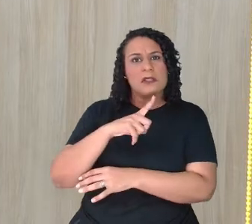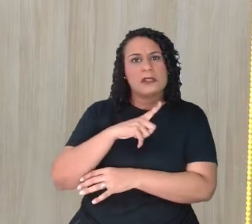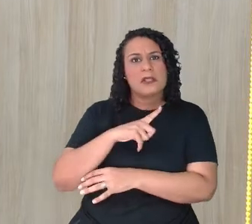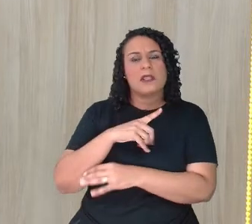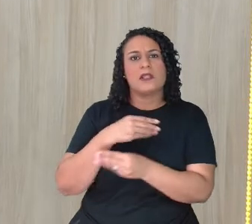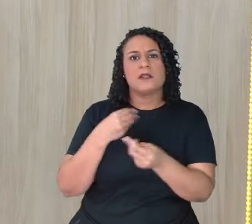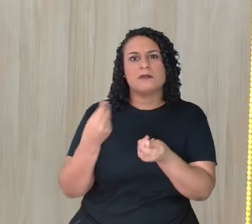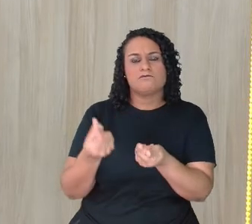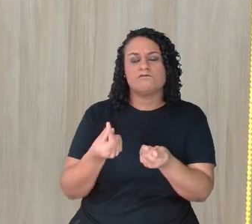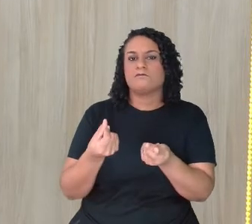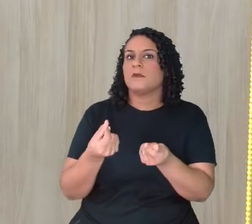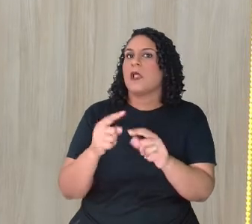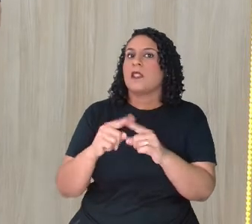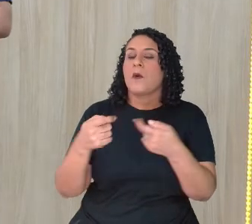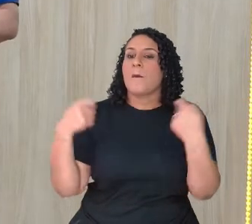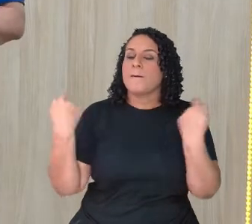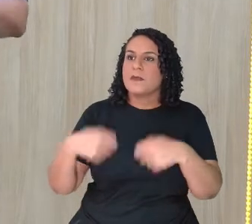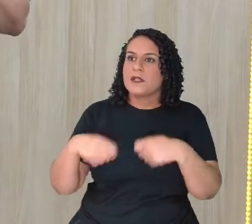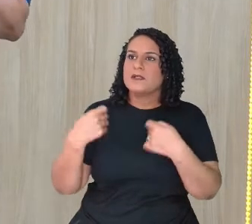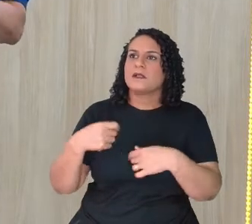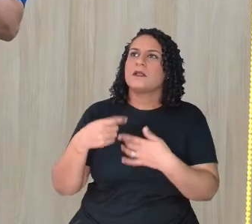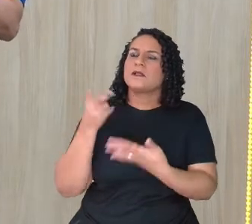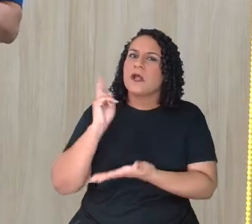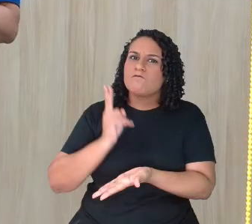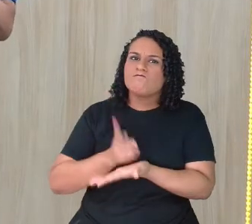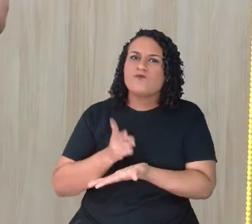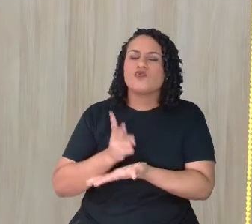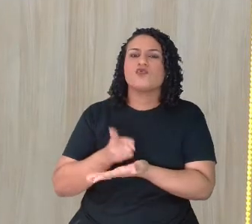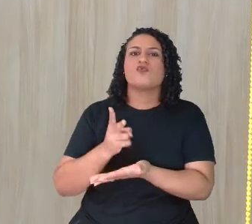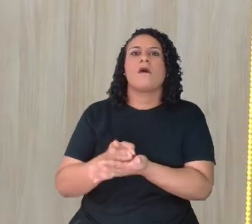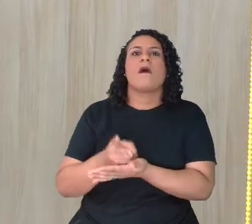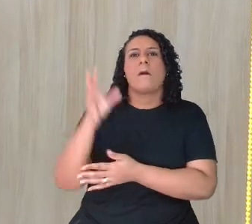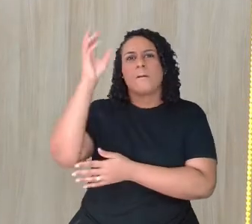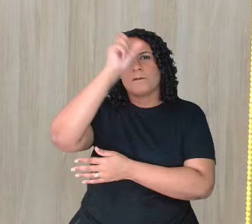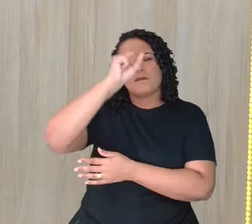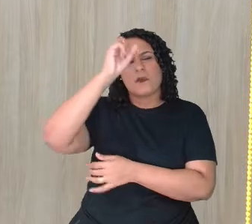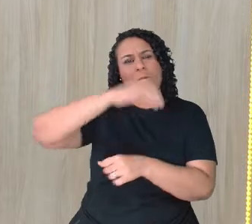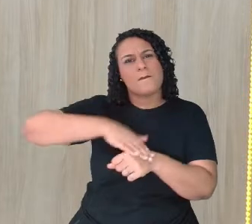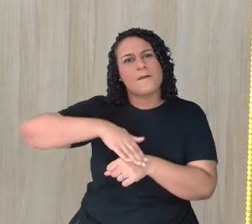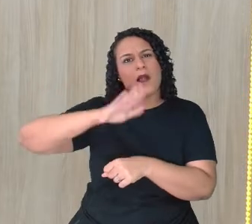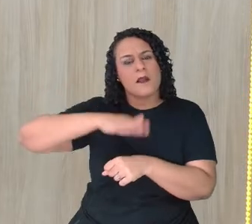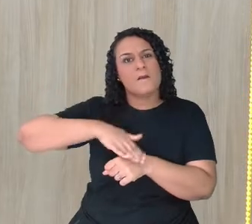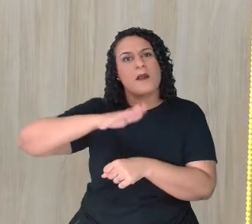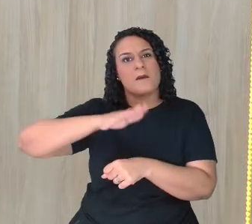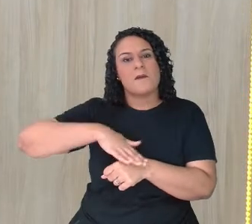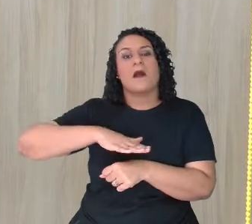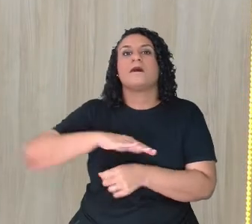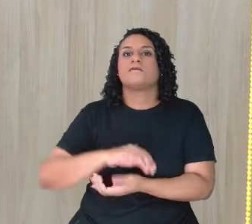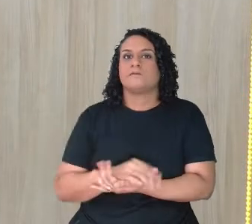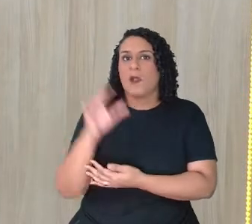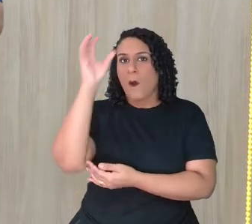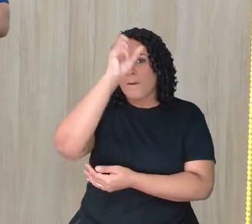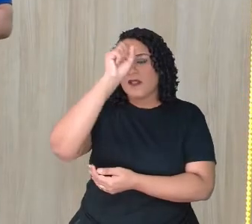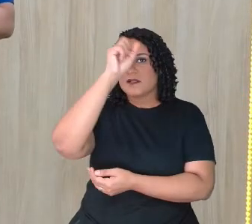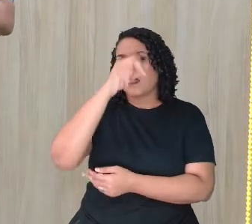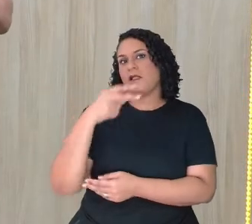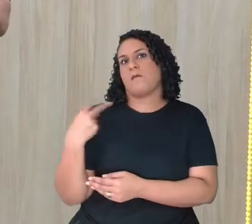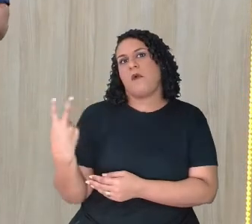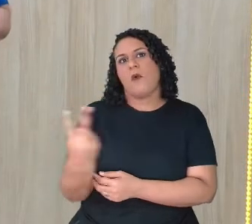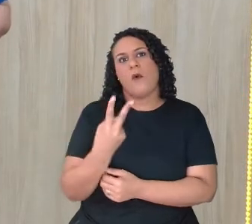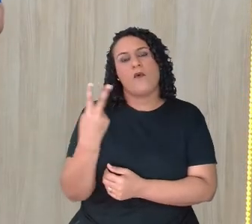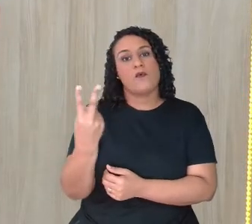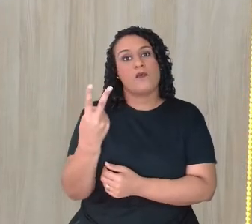de aprendizado. Porque o aprendizado é o que temos de mais precioso. Vocês sabiam que é algo que ninguém pode tirar de nós?